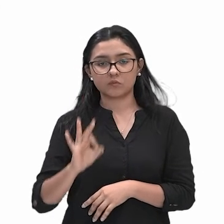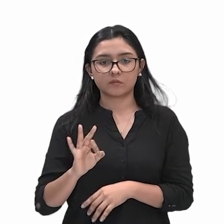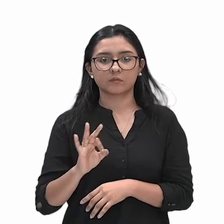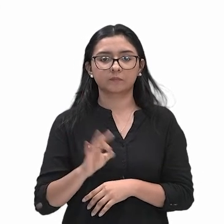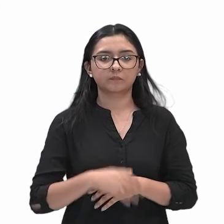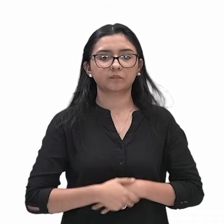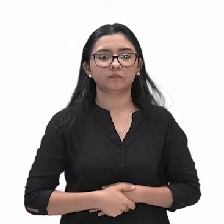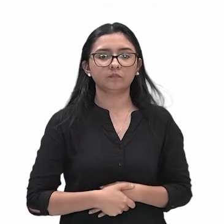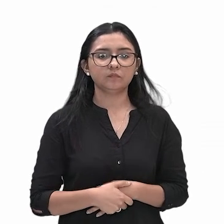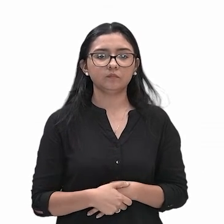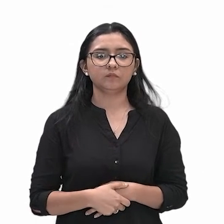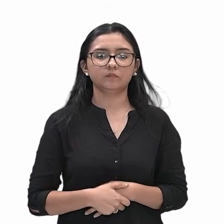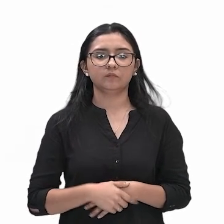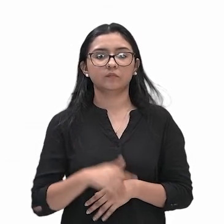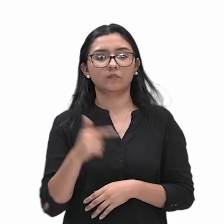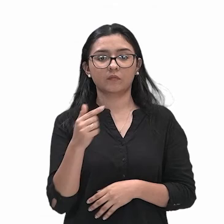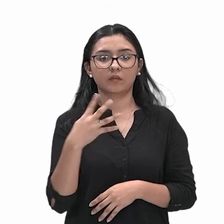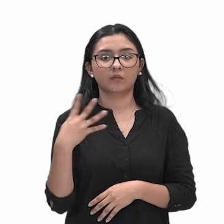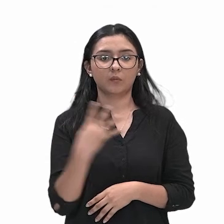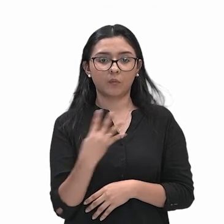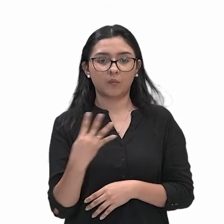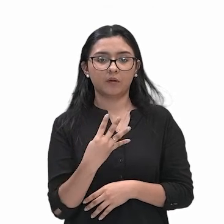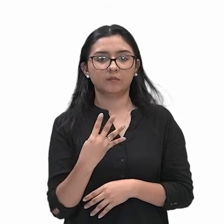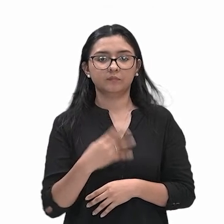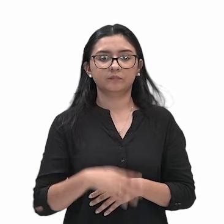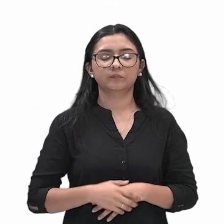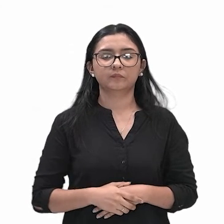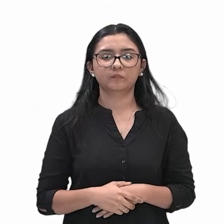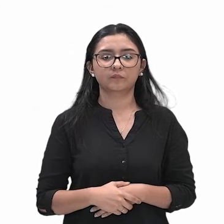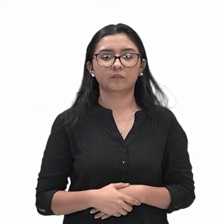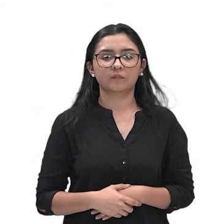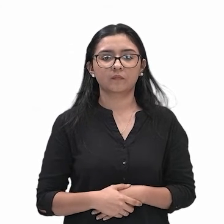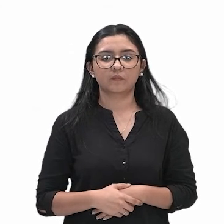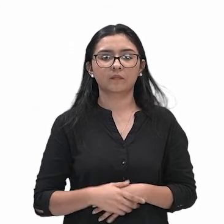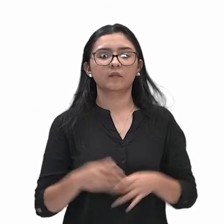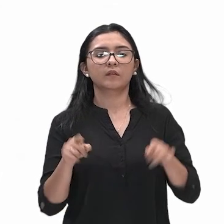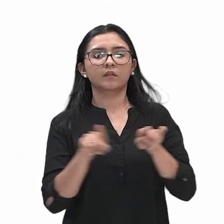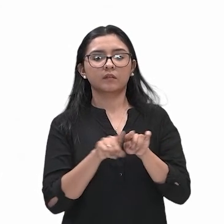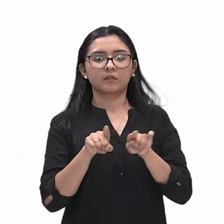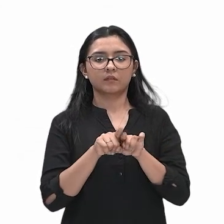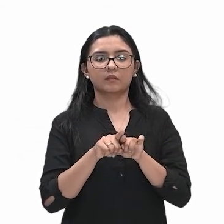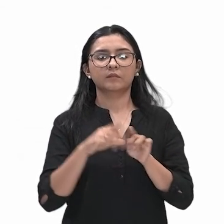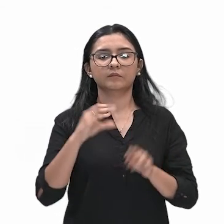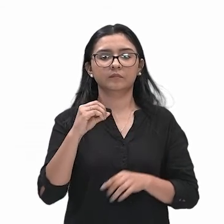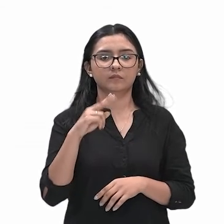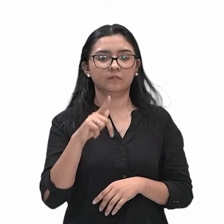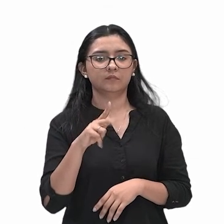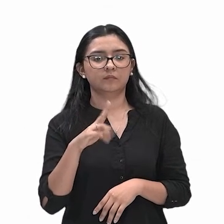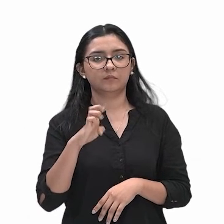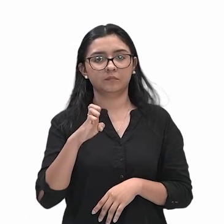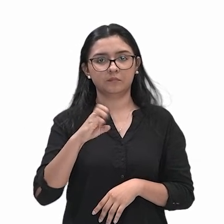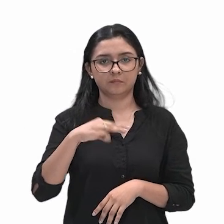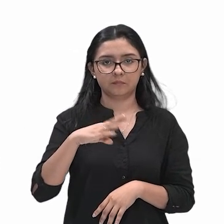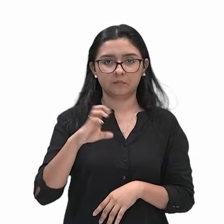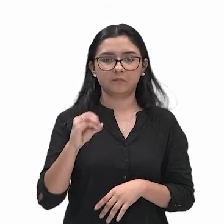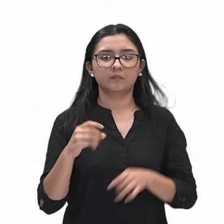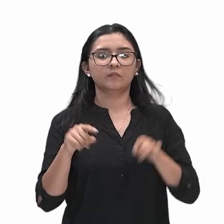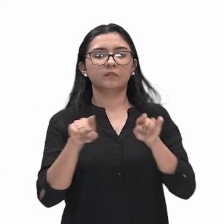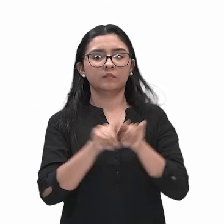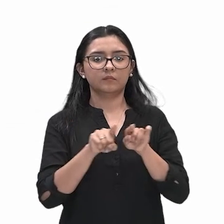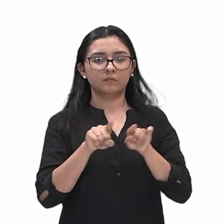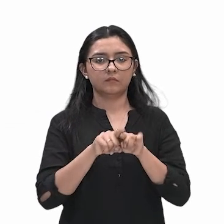o couve-flor está em quarto, tá? Aí nós temos cogumelo, a salsa, o pepino,